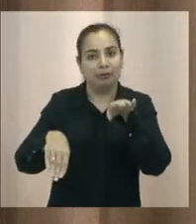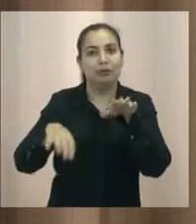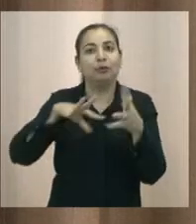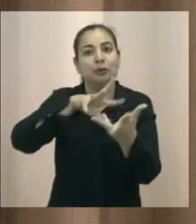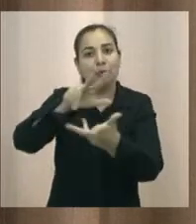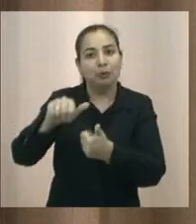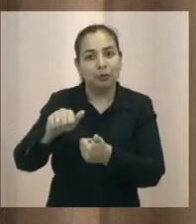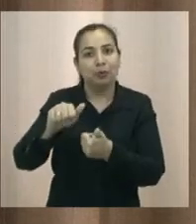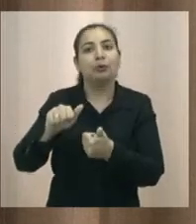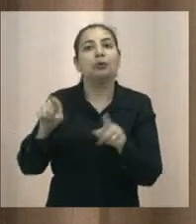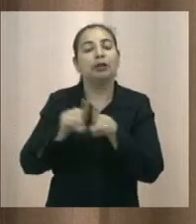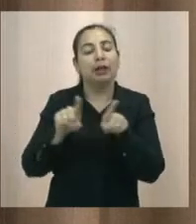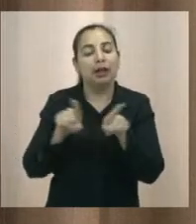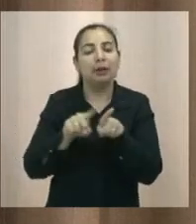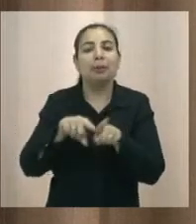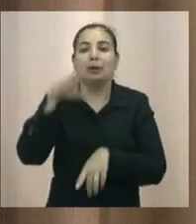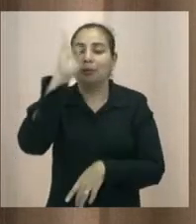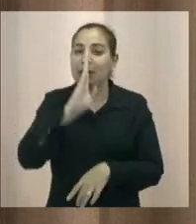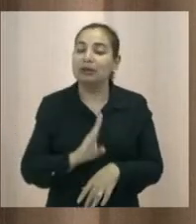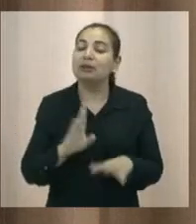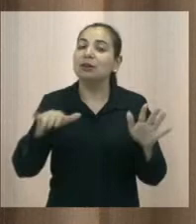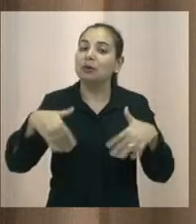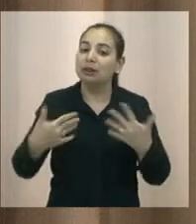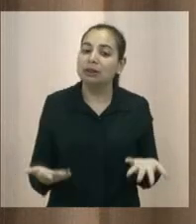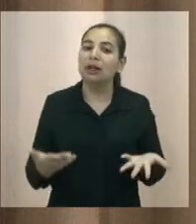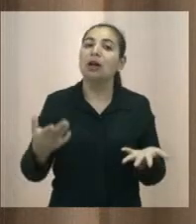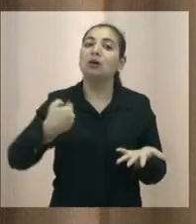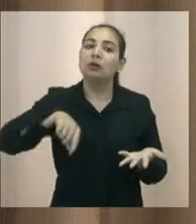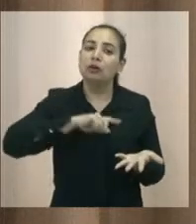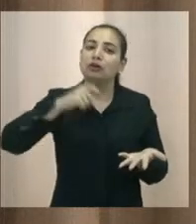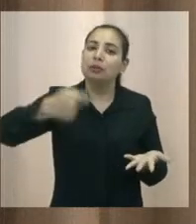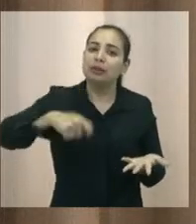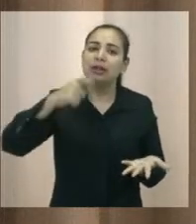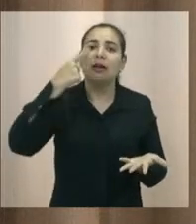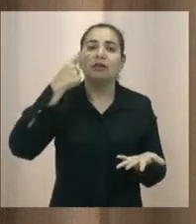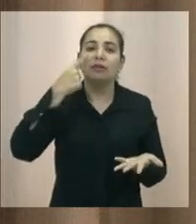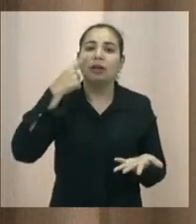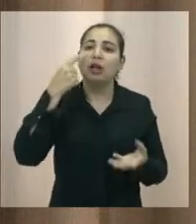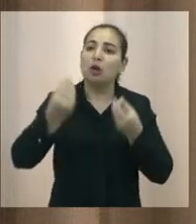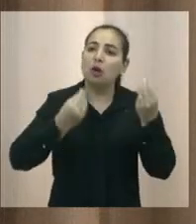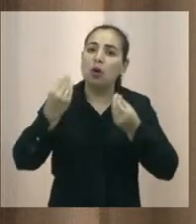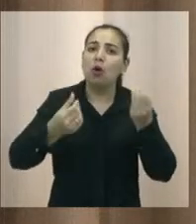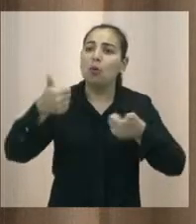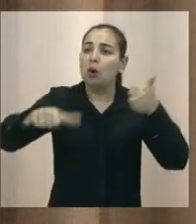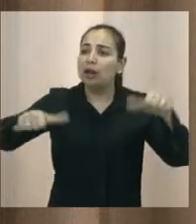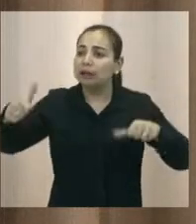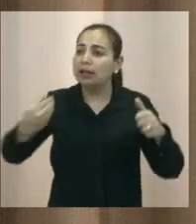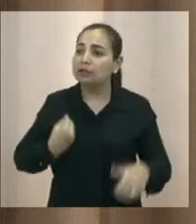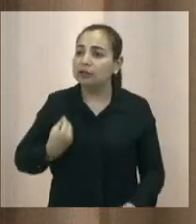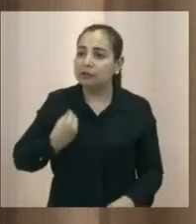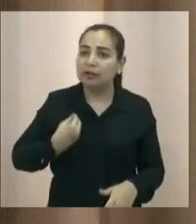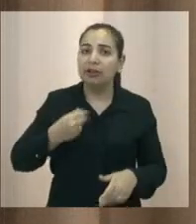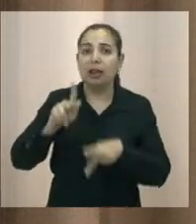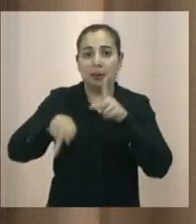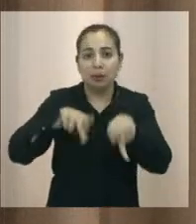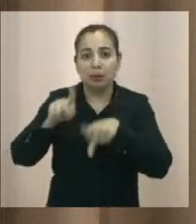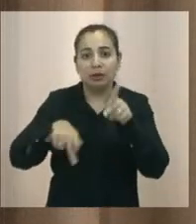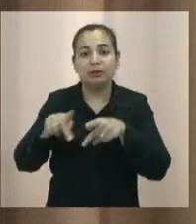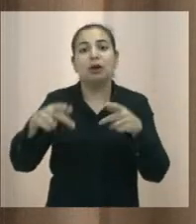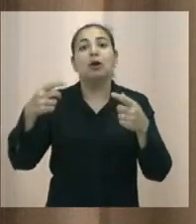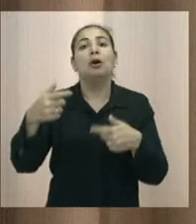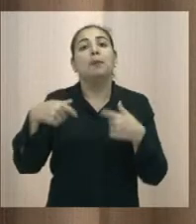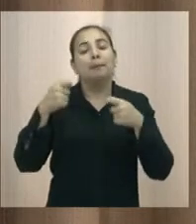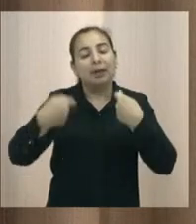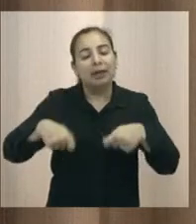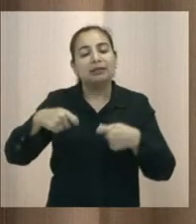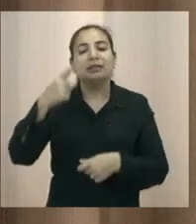gente precisa realmente de investimento, né, para garantir a elevação da qualidade de vida do nosso povo, né, e isso passa pela atuação da